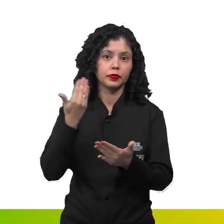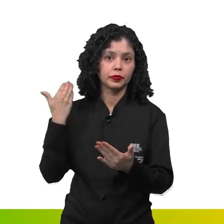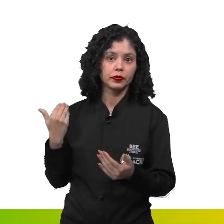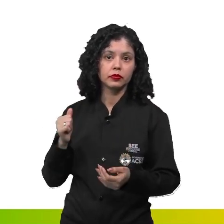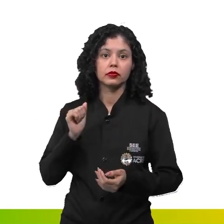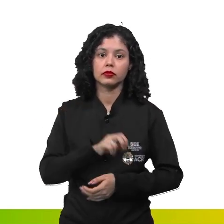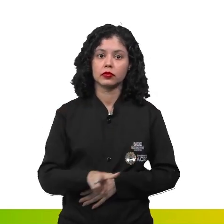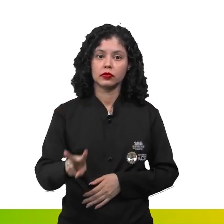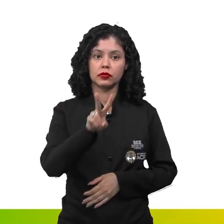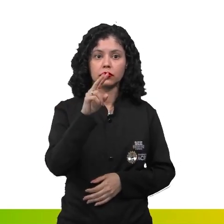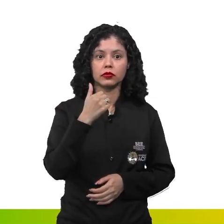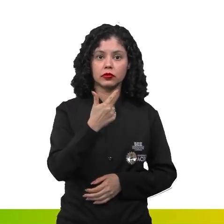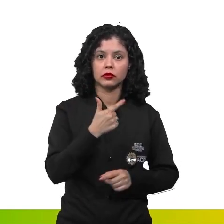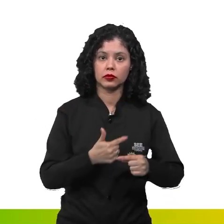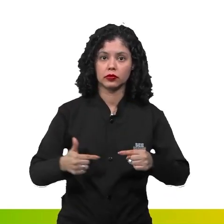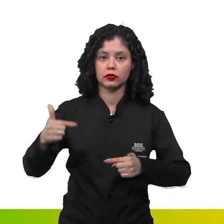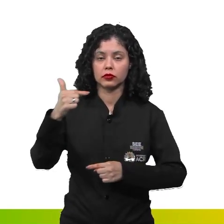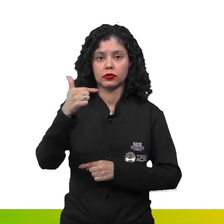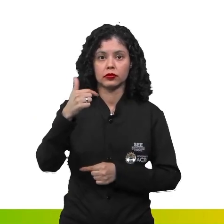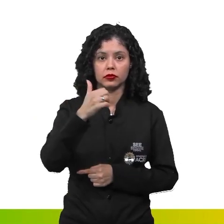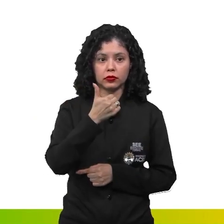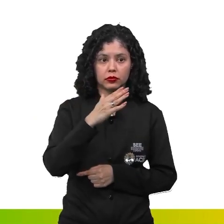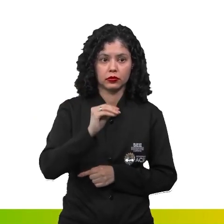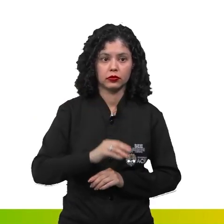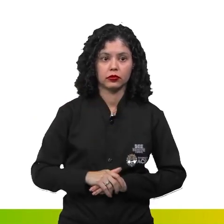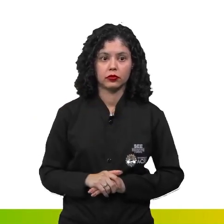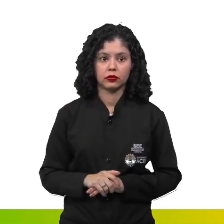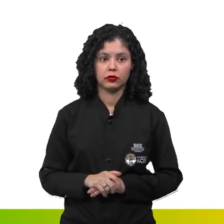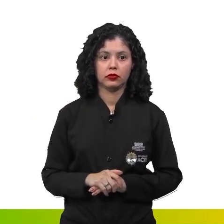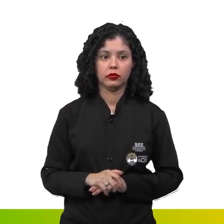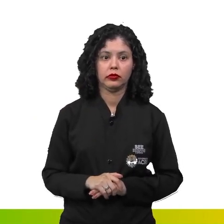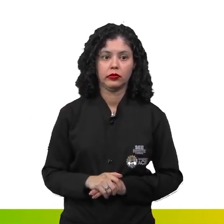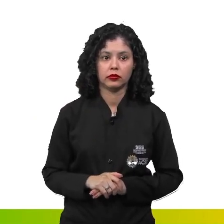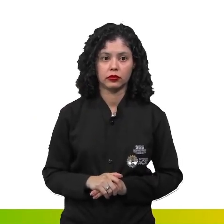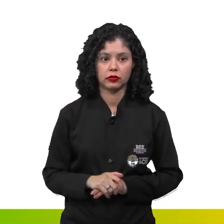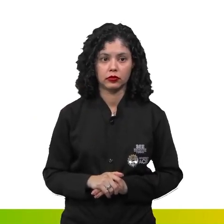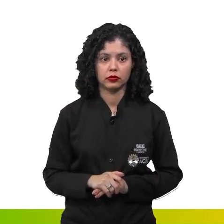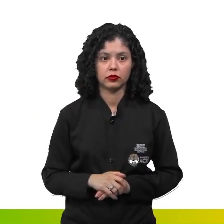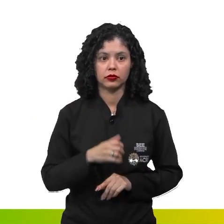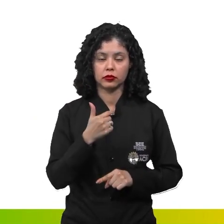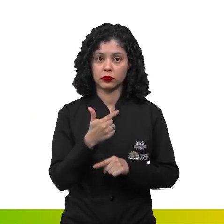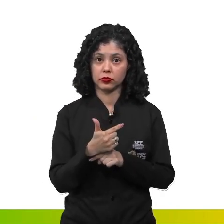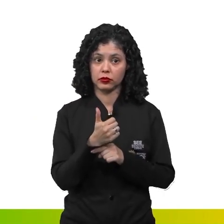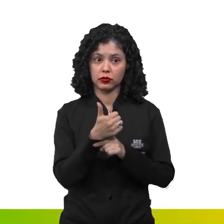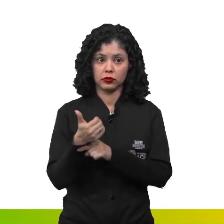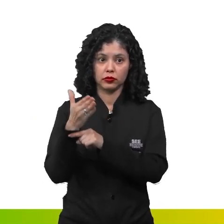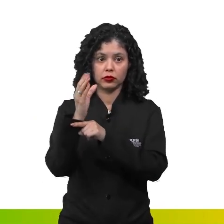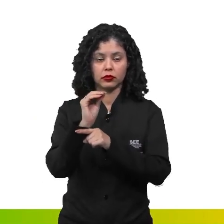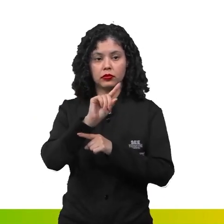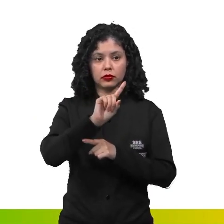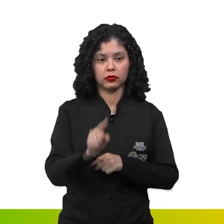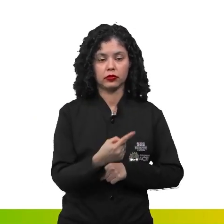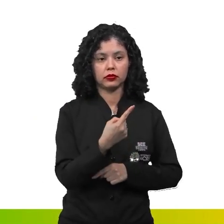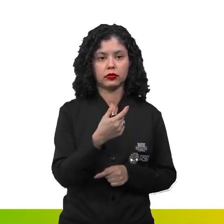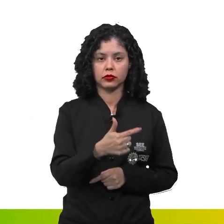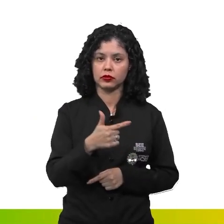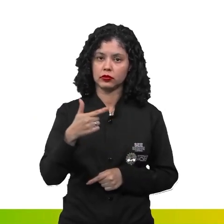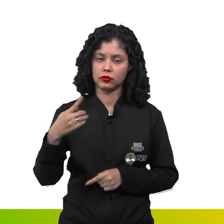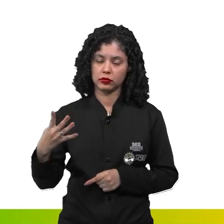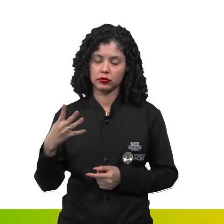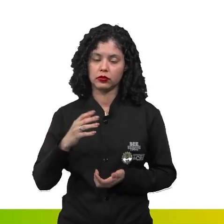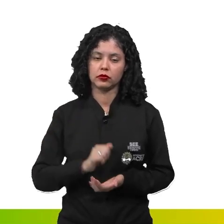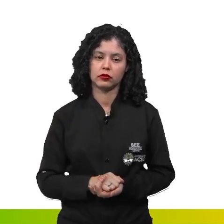valor é 2 elevado à décima potência. E 2 elevado à décima potência é